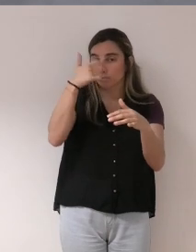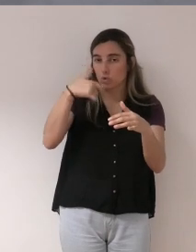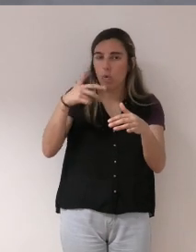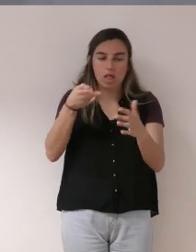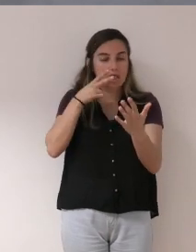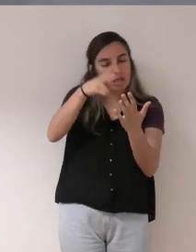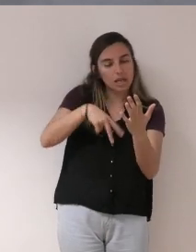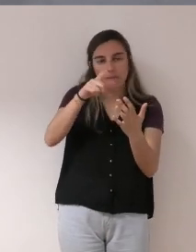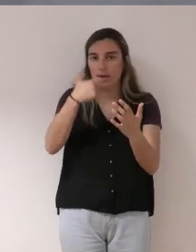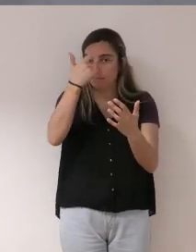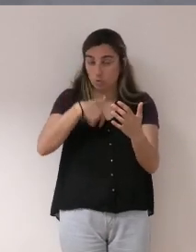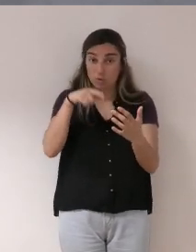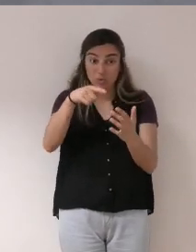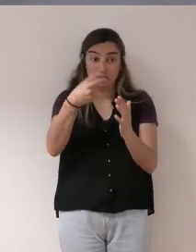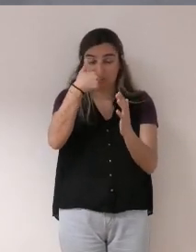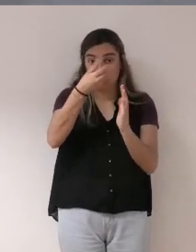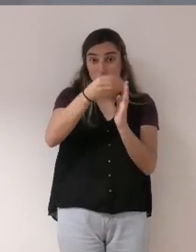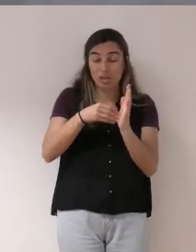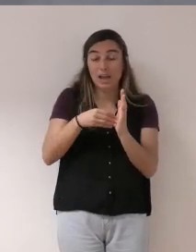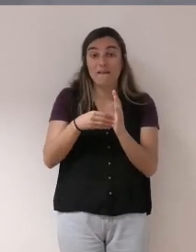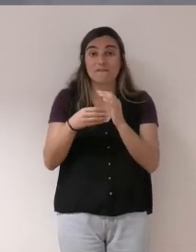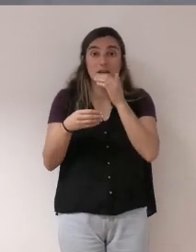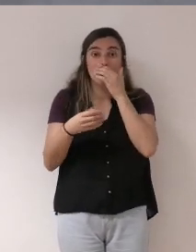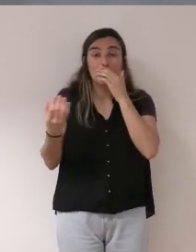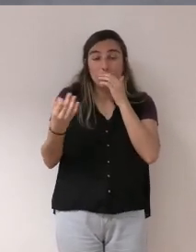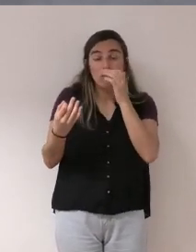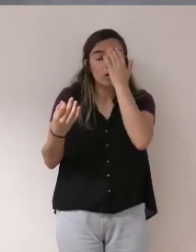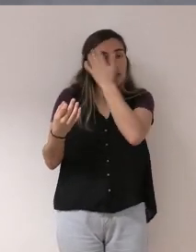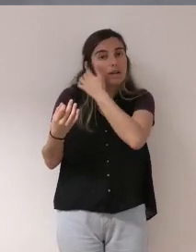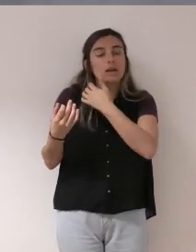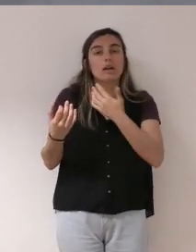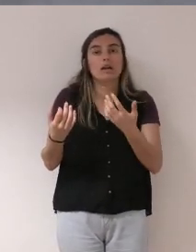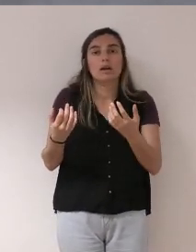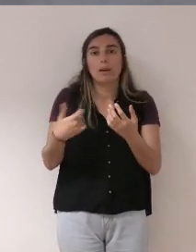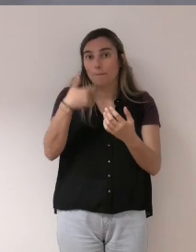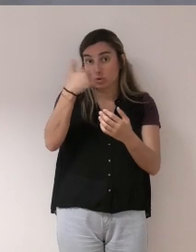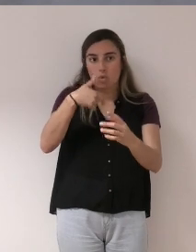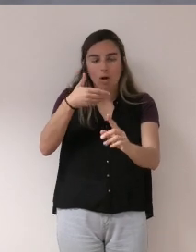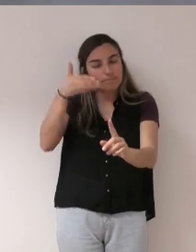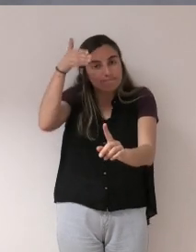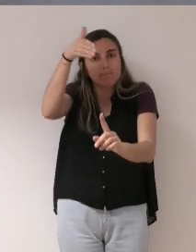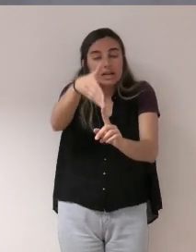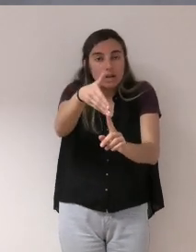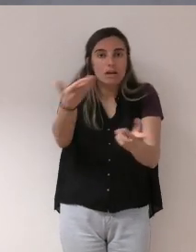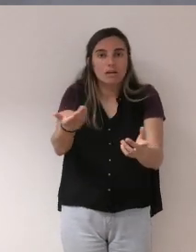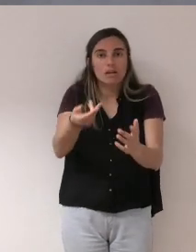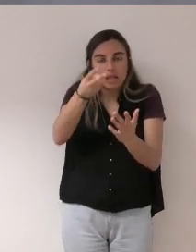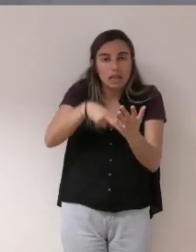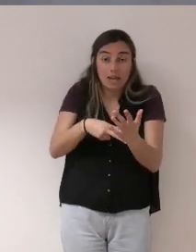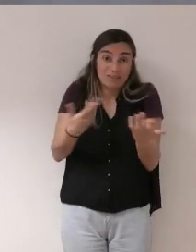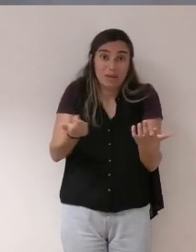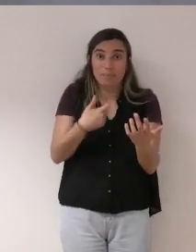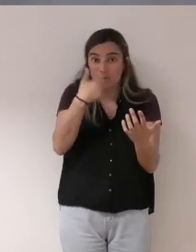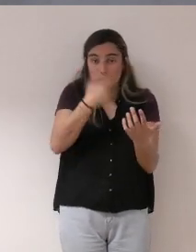não é? E já chamar-lhe destinatário já não está bem, não é? Porque realmente para os textos